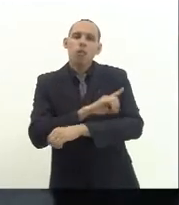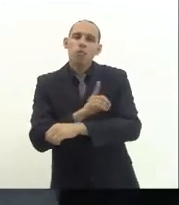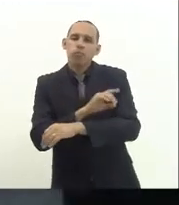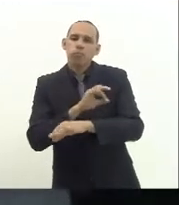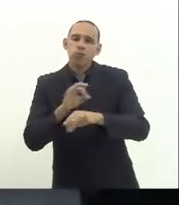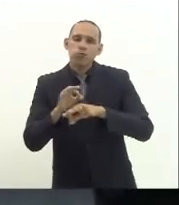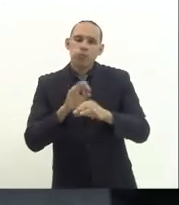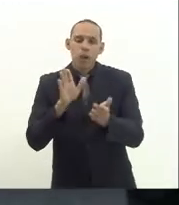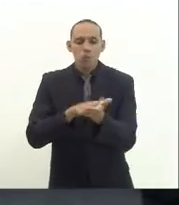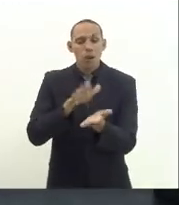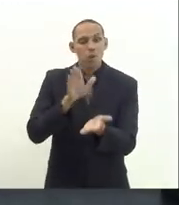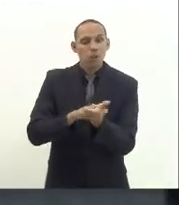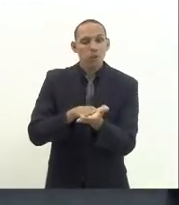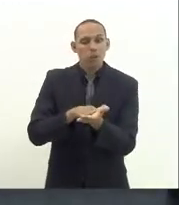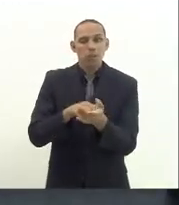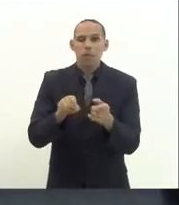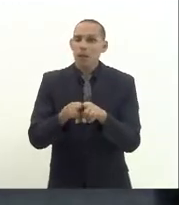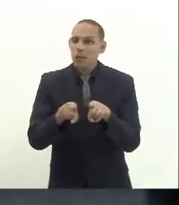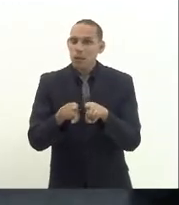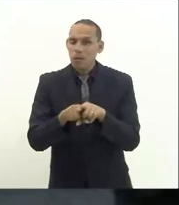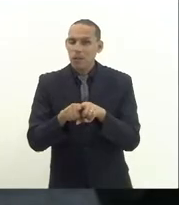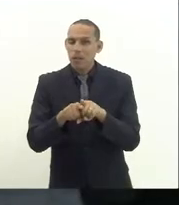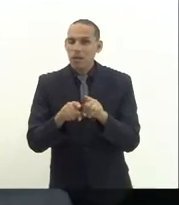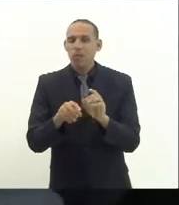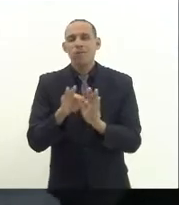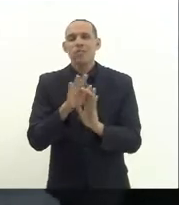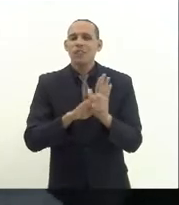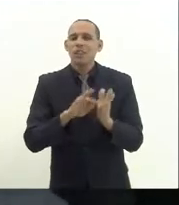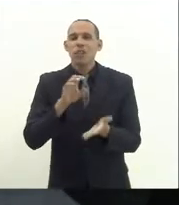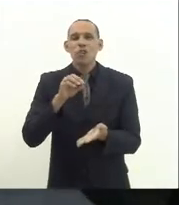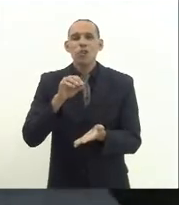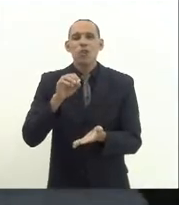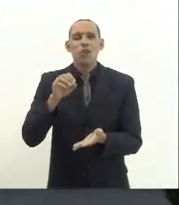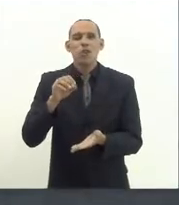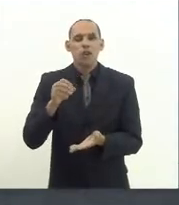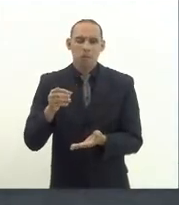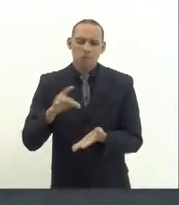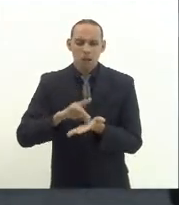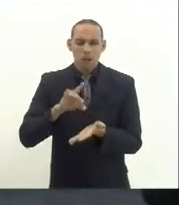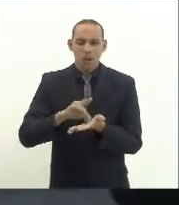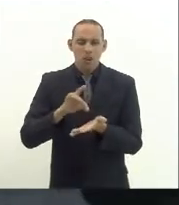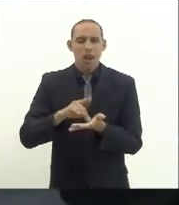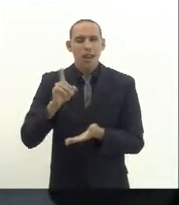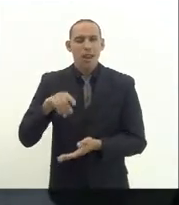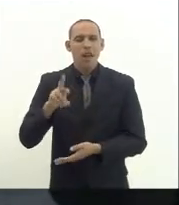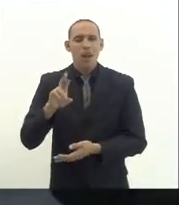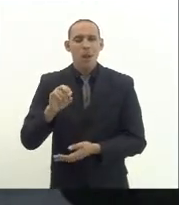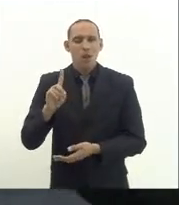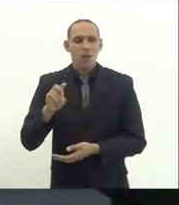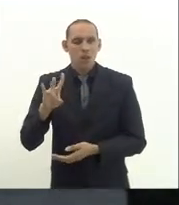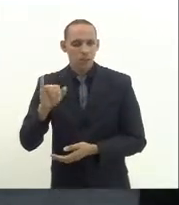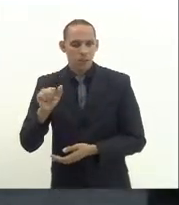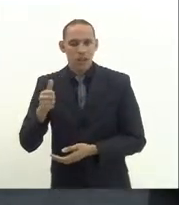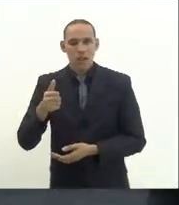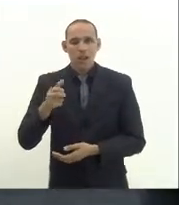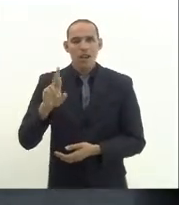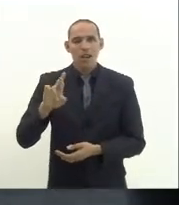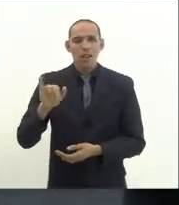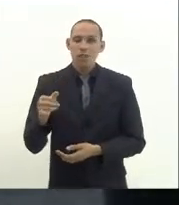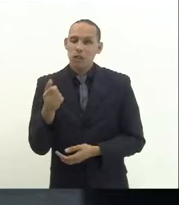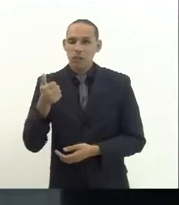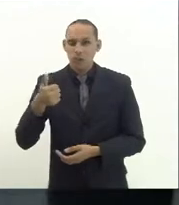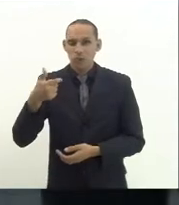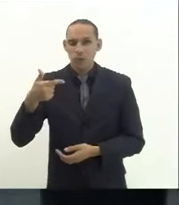velocidade de aplicação de multa a redação original da rodovia Estadual RJ 120/124 então fica a